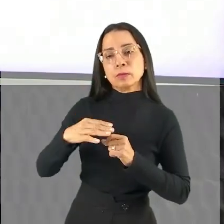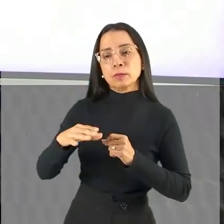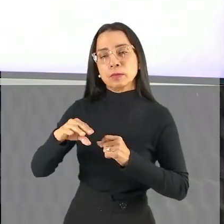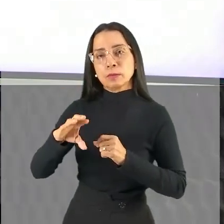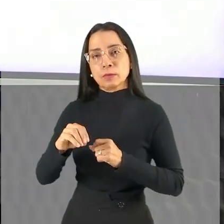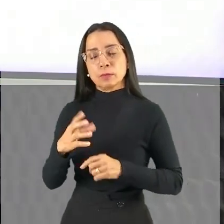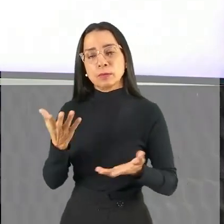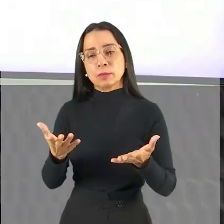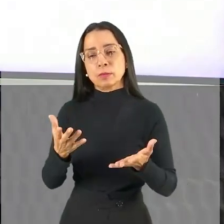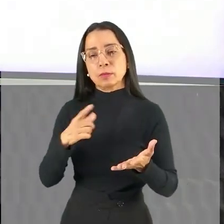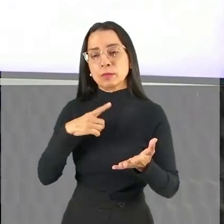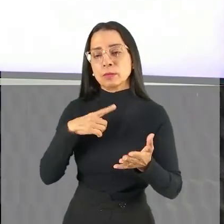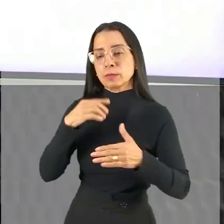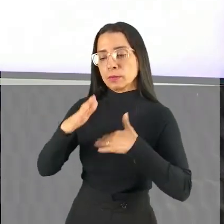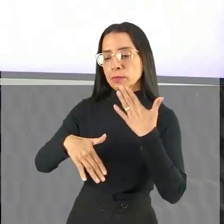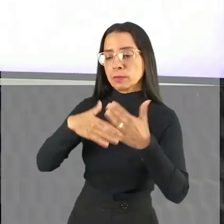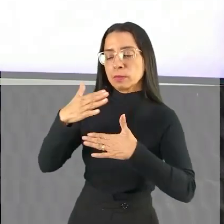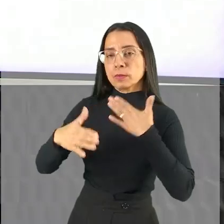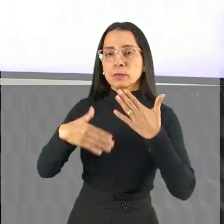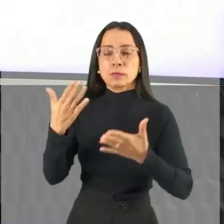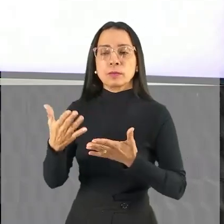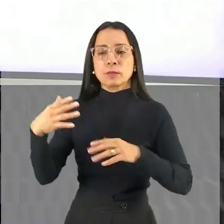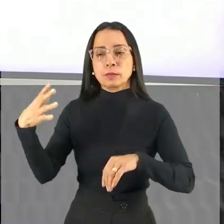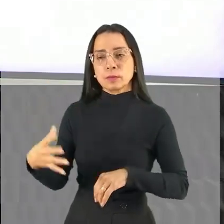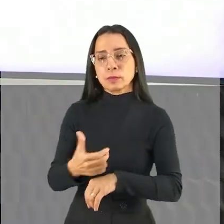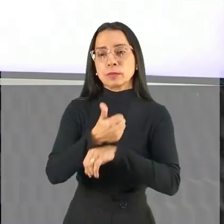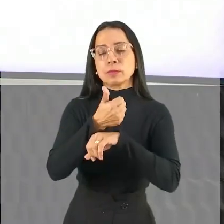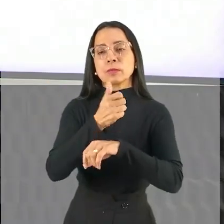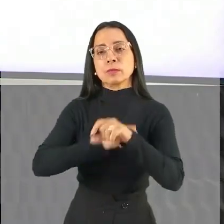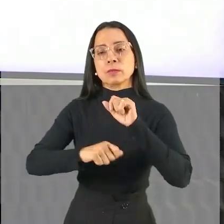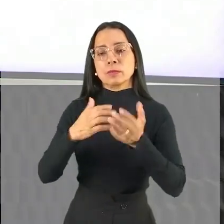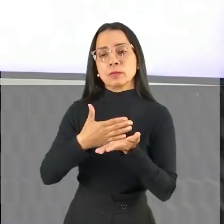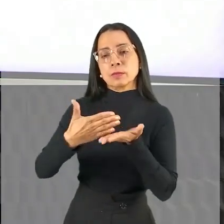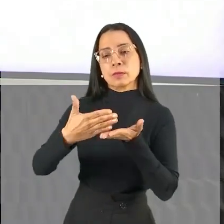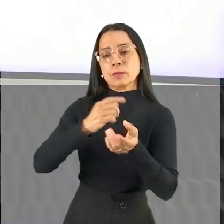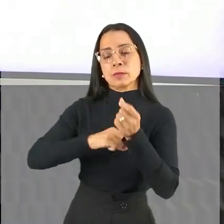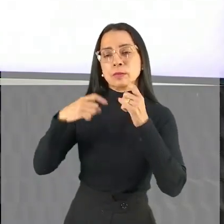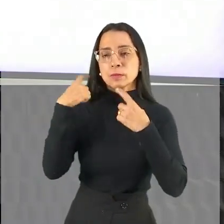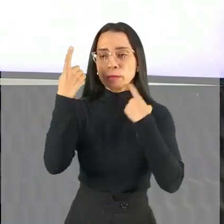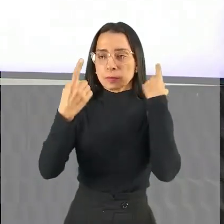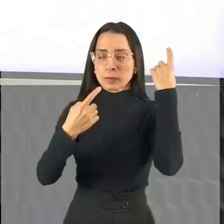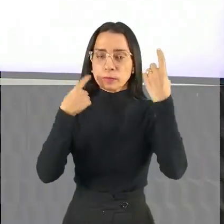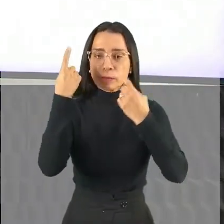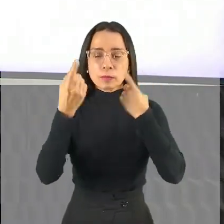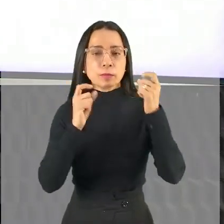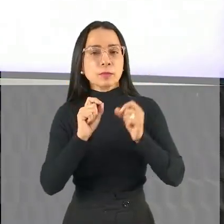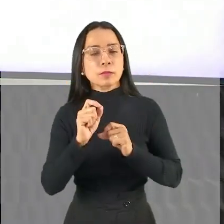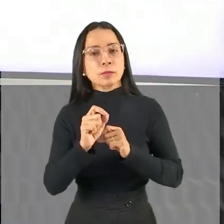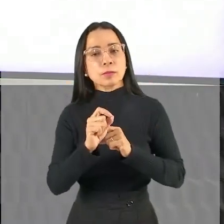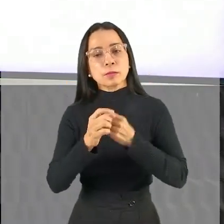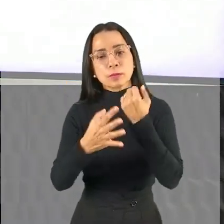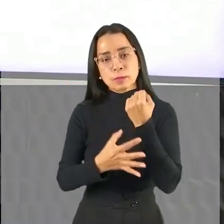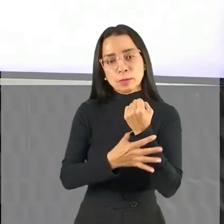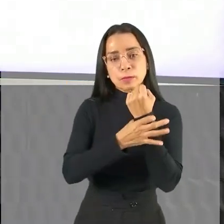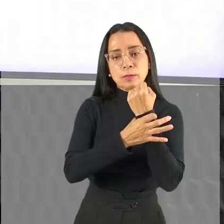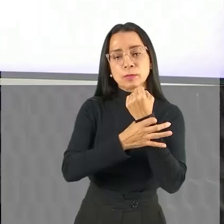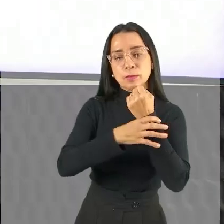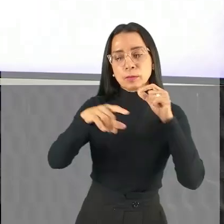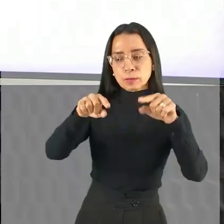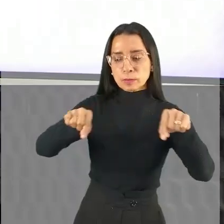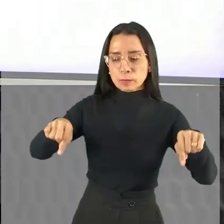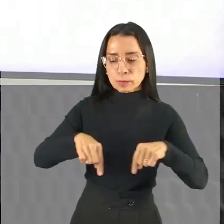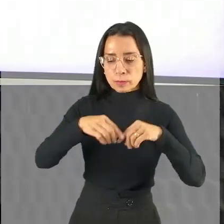o processo de colonização, quando você, de fato, começa a se preocupar, né, com a segurança desse